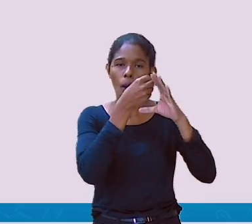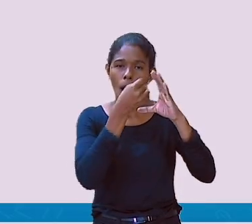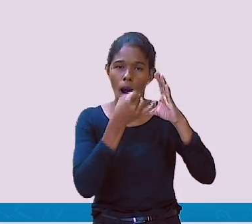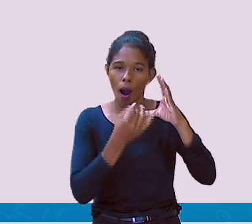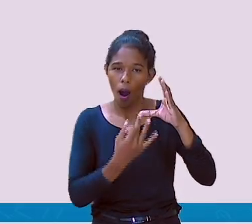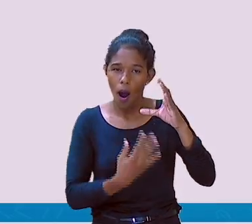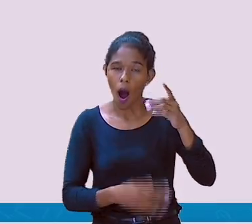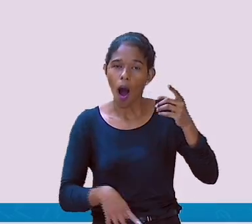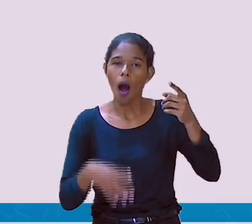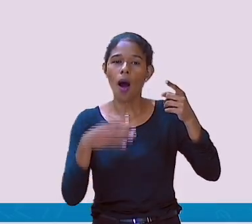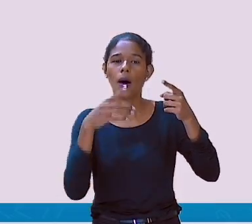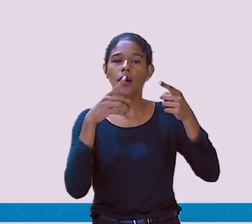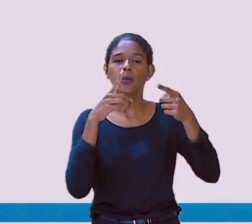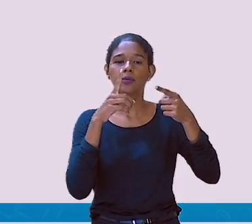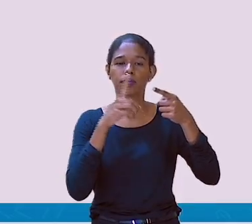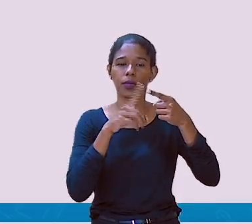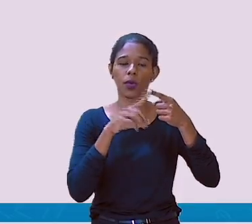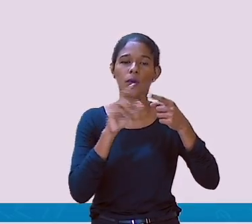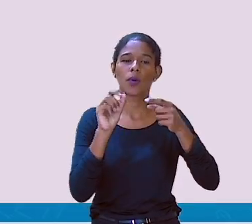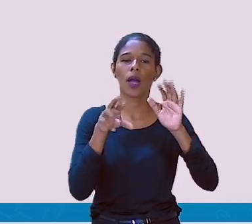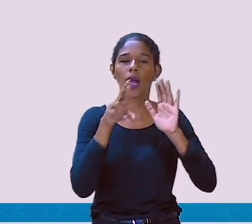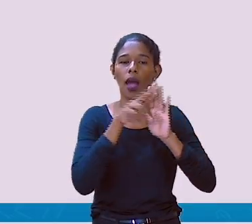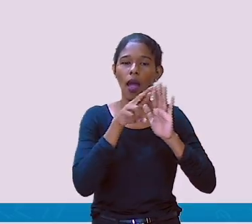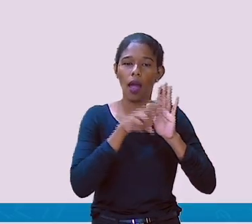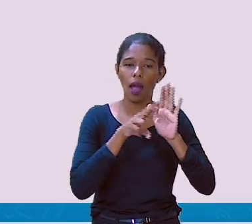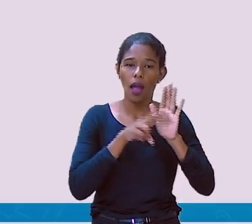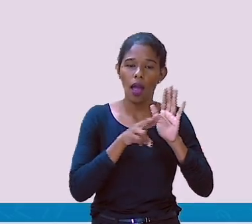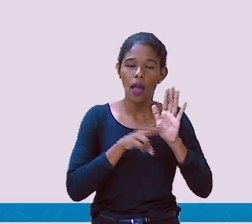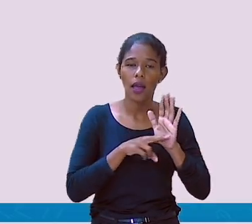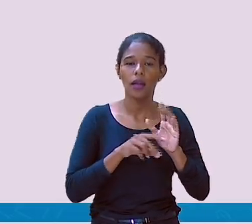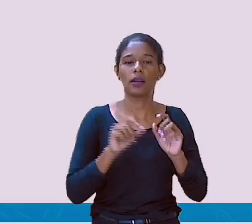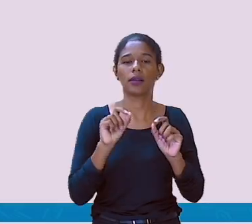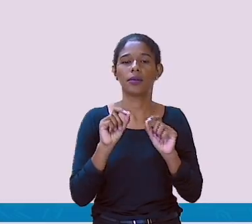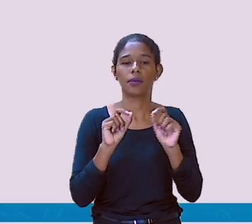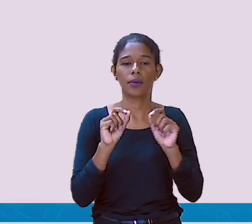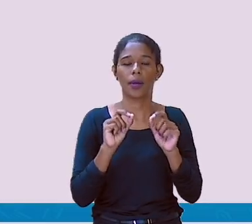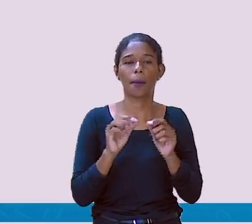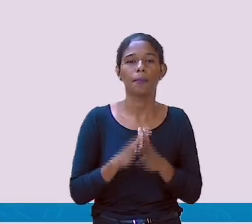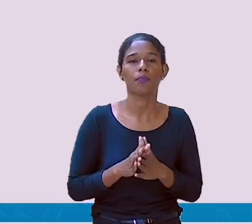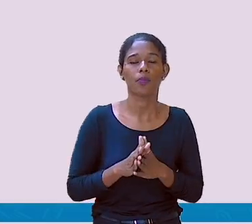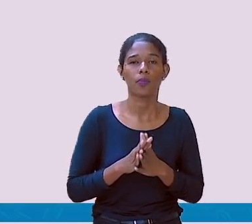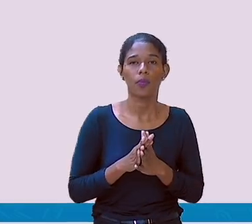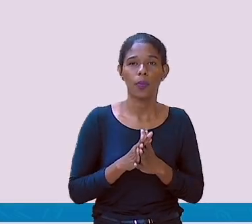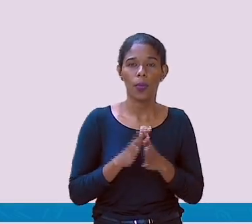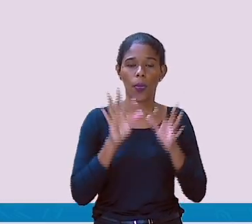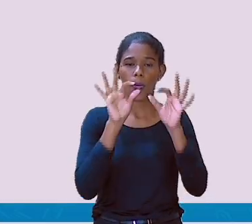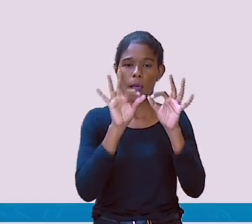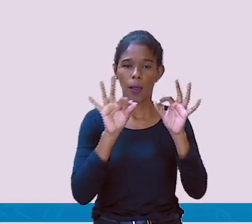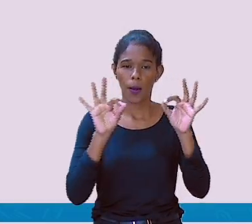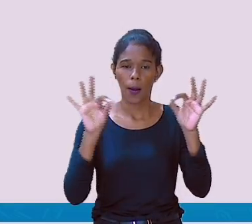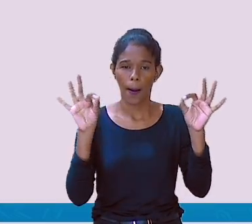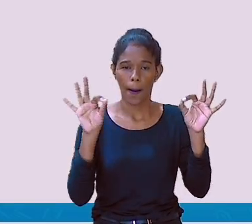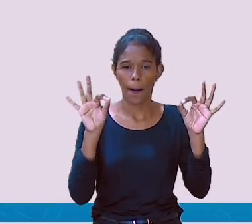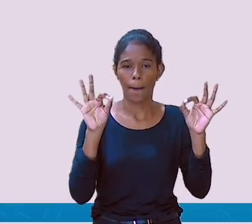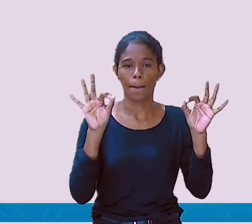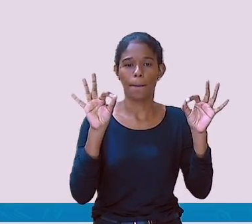dos meios é igual ao produto dos extremos. Meios, né?